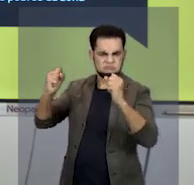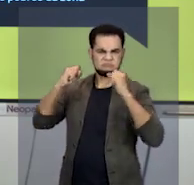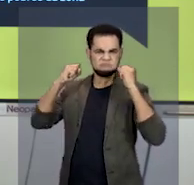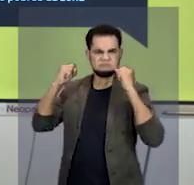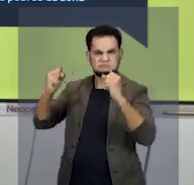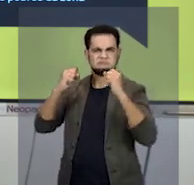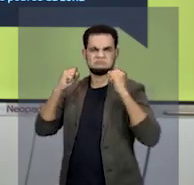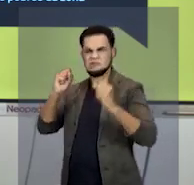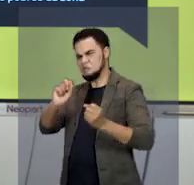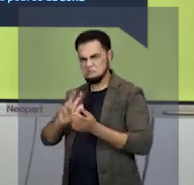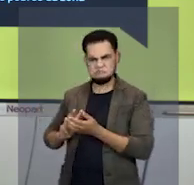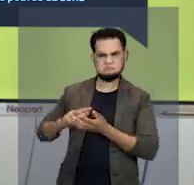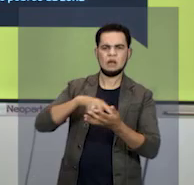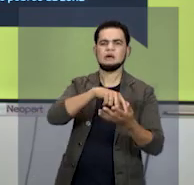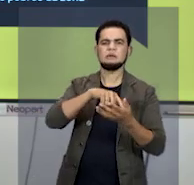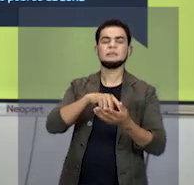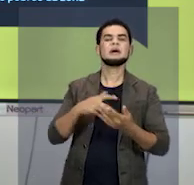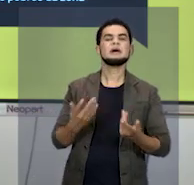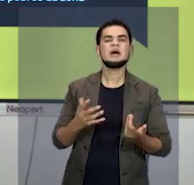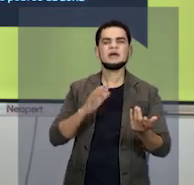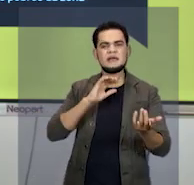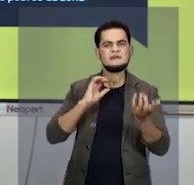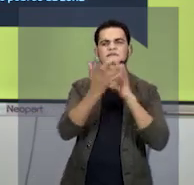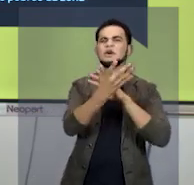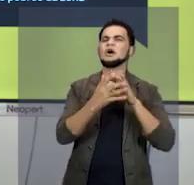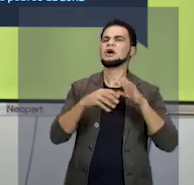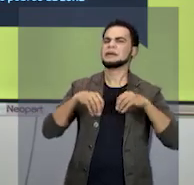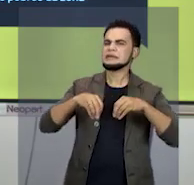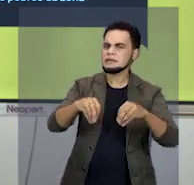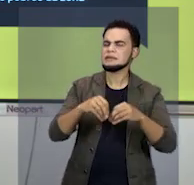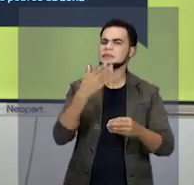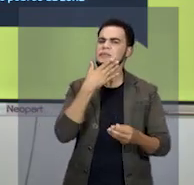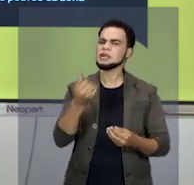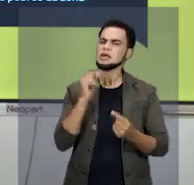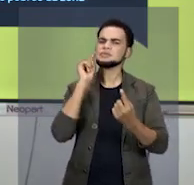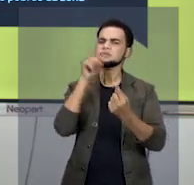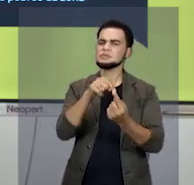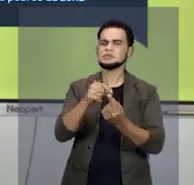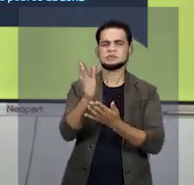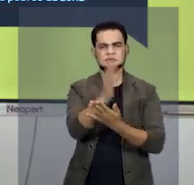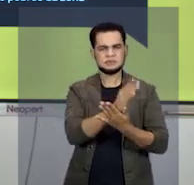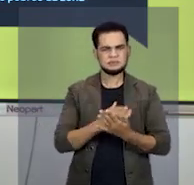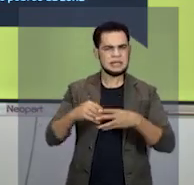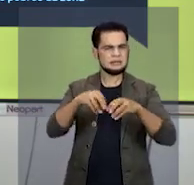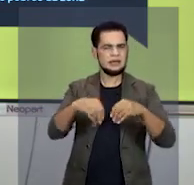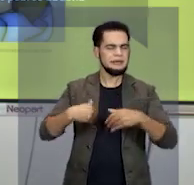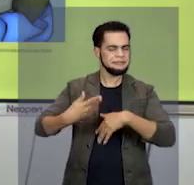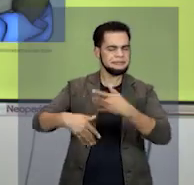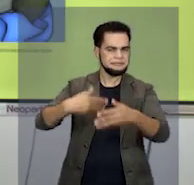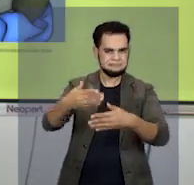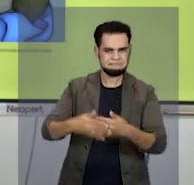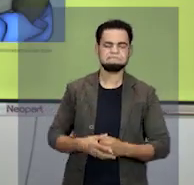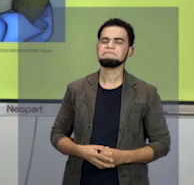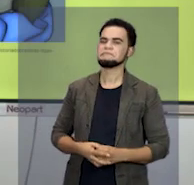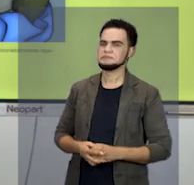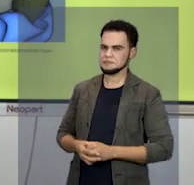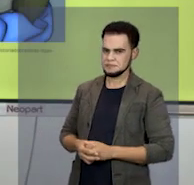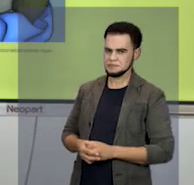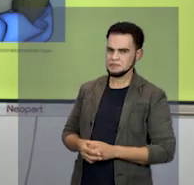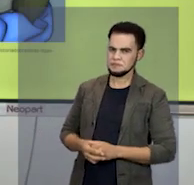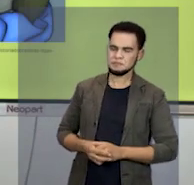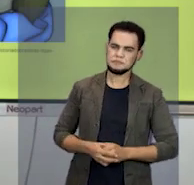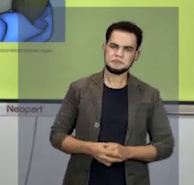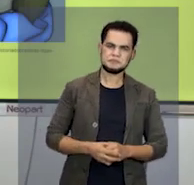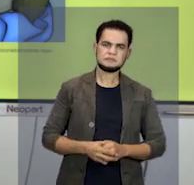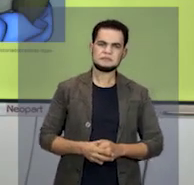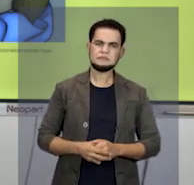luta pela reforma agrária, né, pela melhor forma aí de distribuição da terra e assim sucessivamente, né? Aqui trouxe